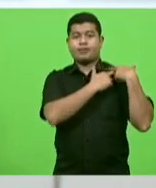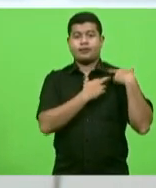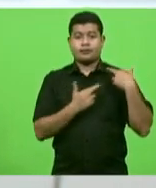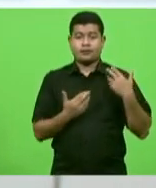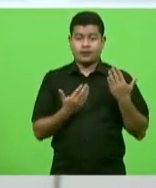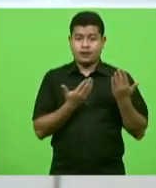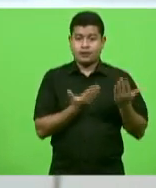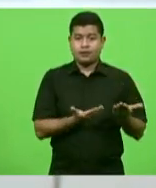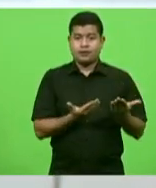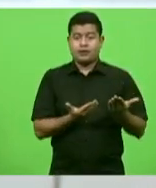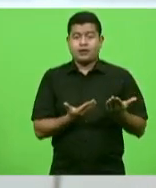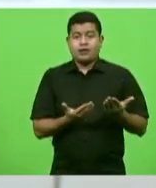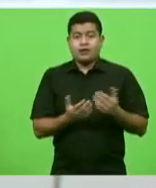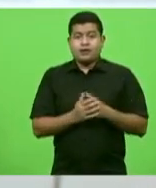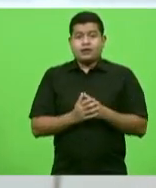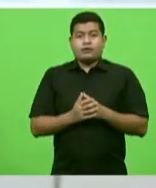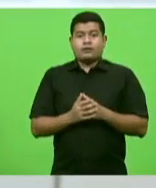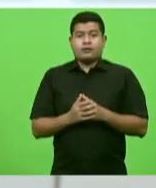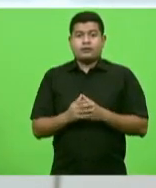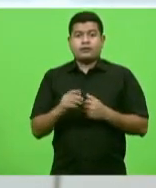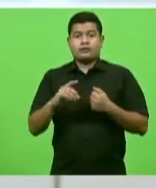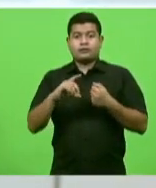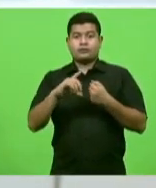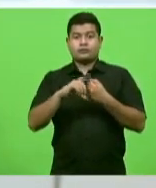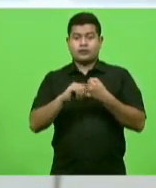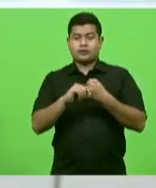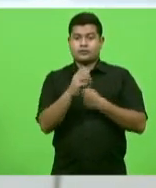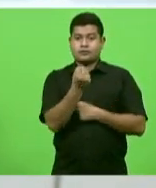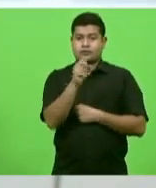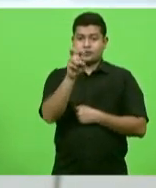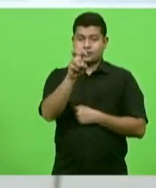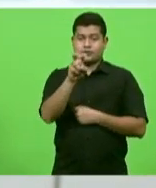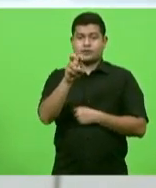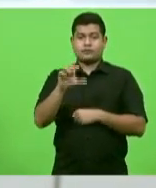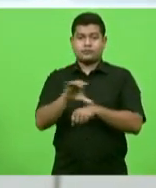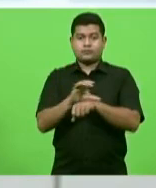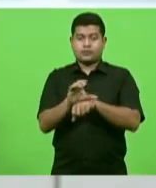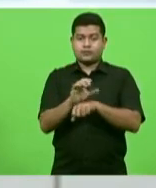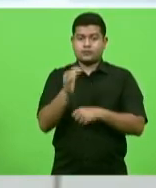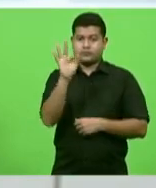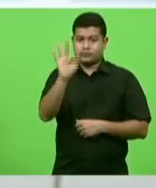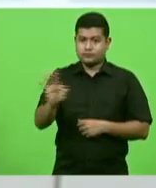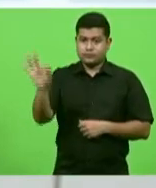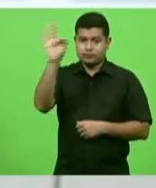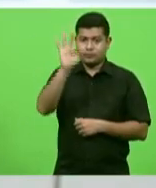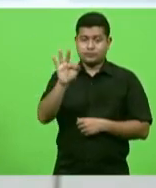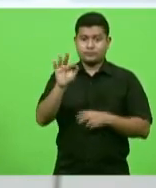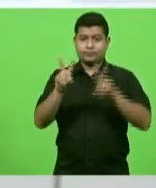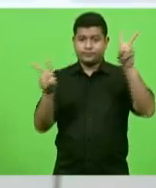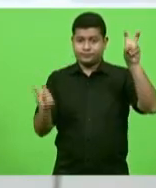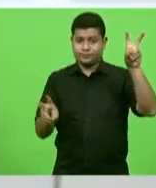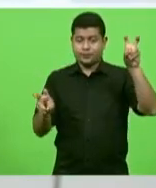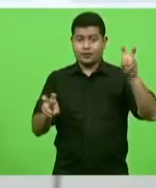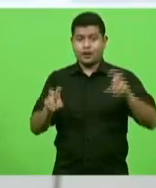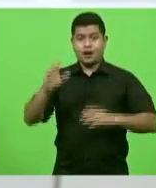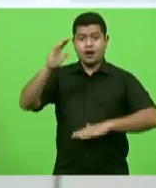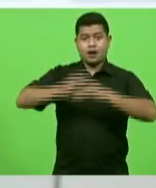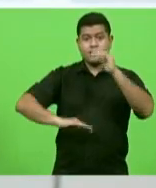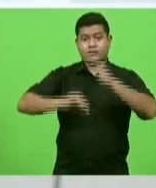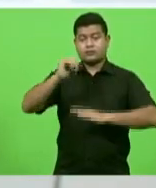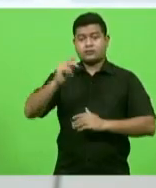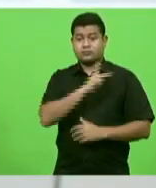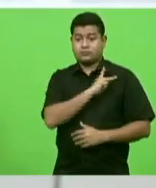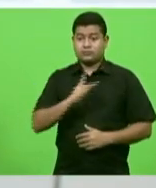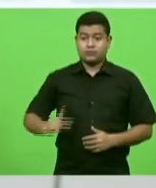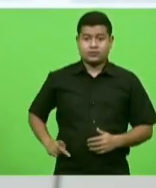Tais na dicção do caput do artigo 85 da construção da República "os atos do presidente da